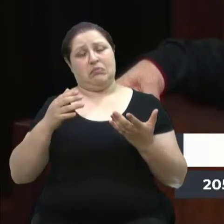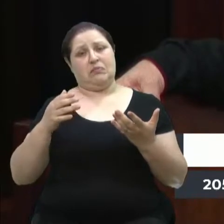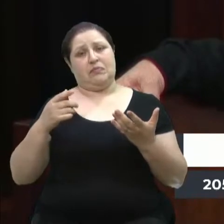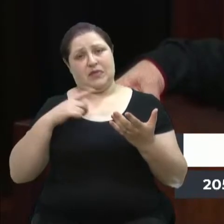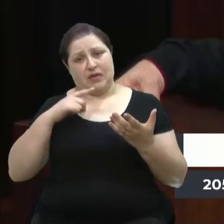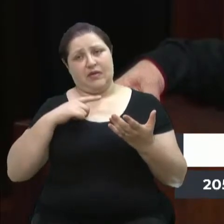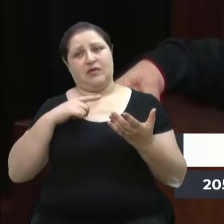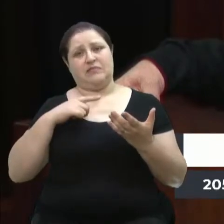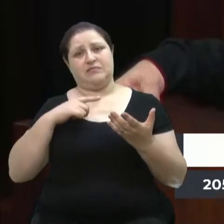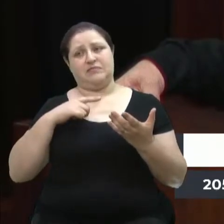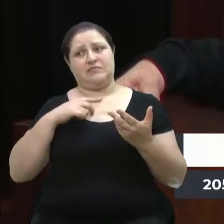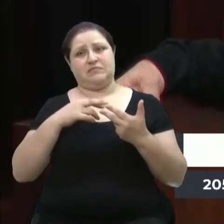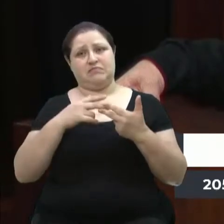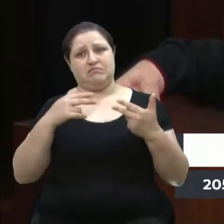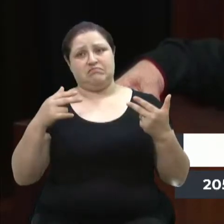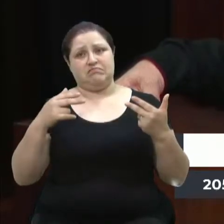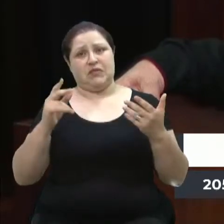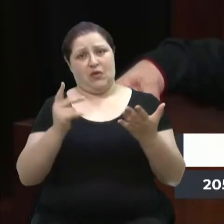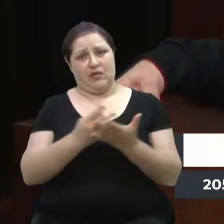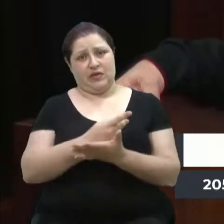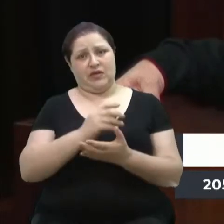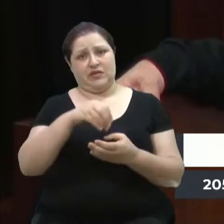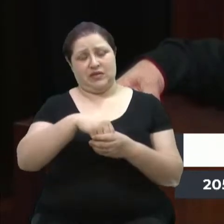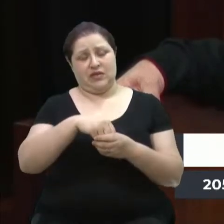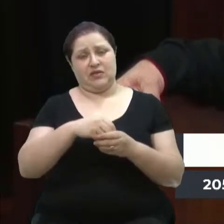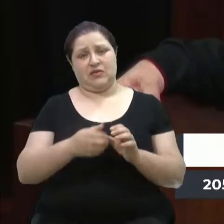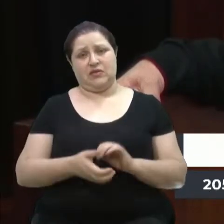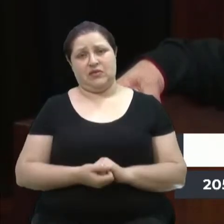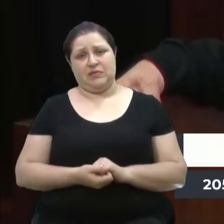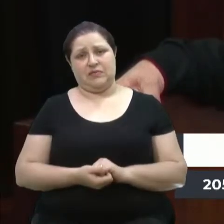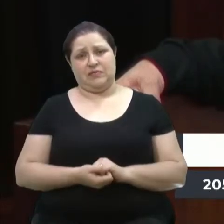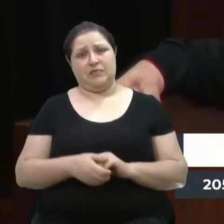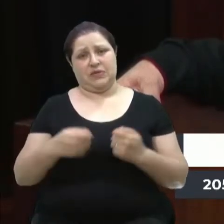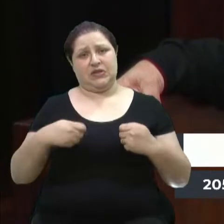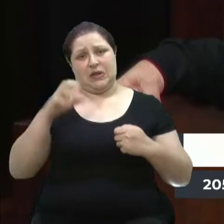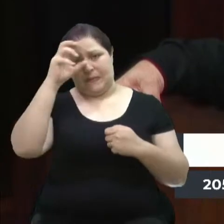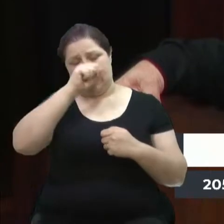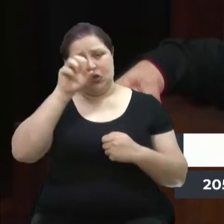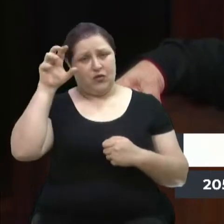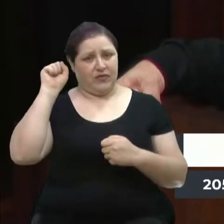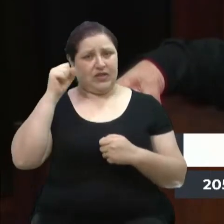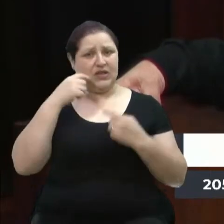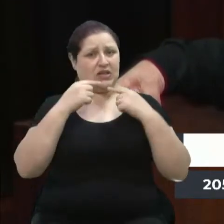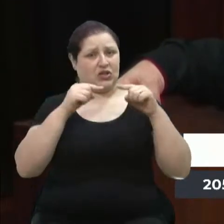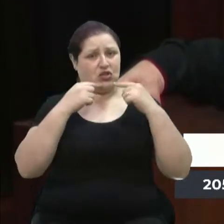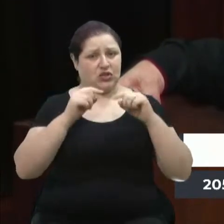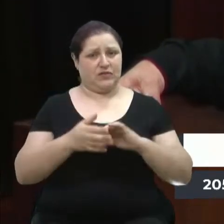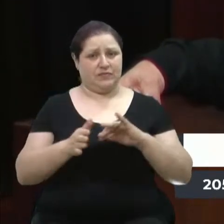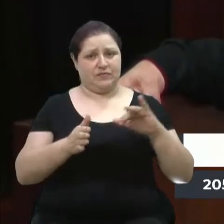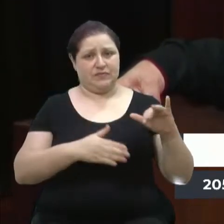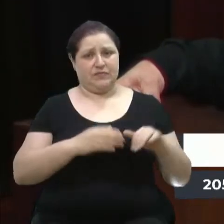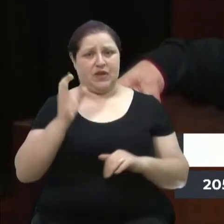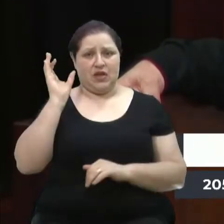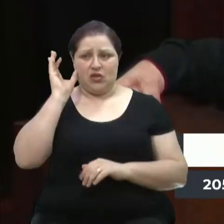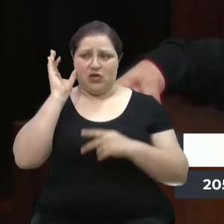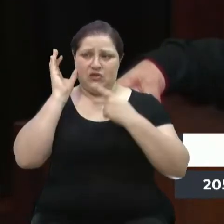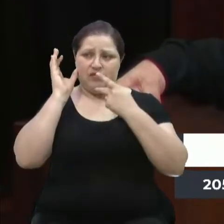informação né que foi mal que não que então menina informação distorcida